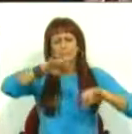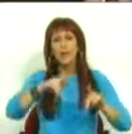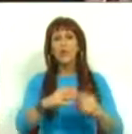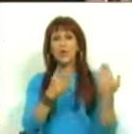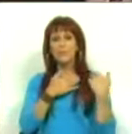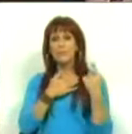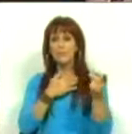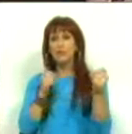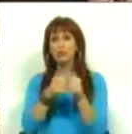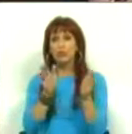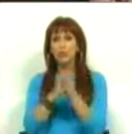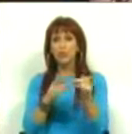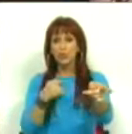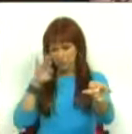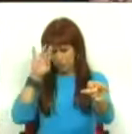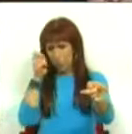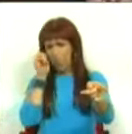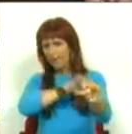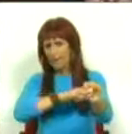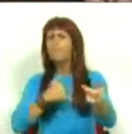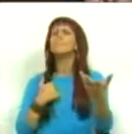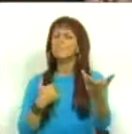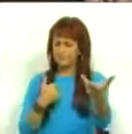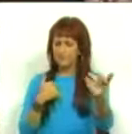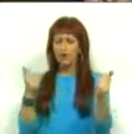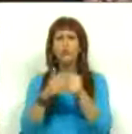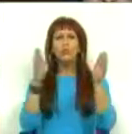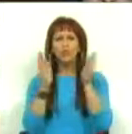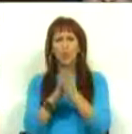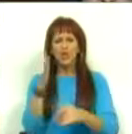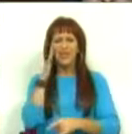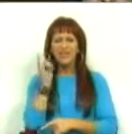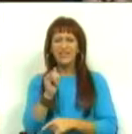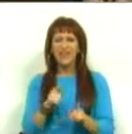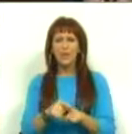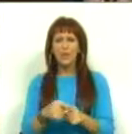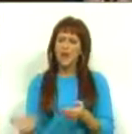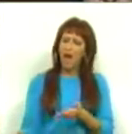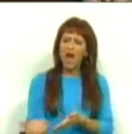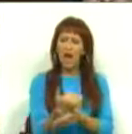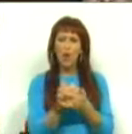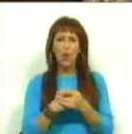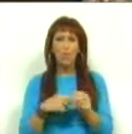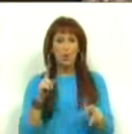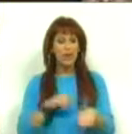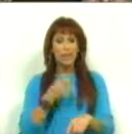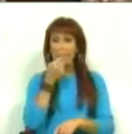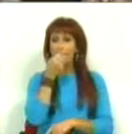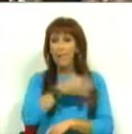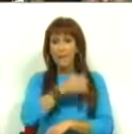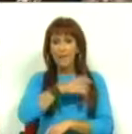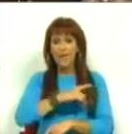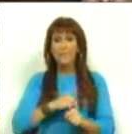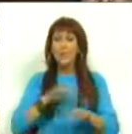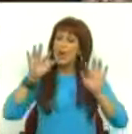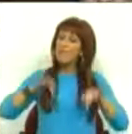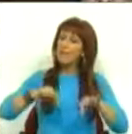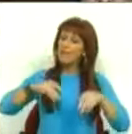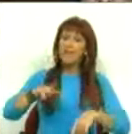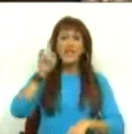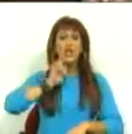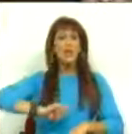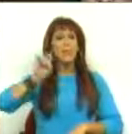E o responsável todos nós sabemos. Vamos então todos tentar recuperar o tempo perdido. E só para